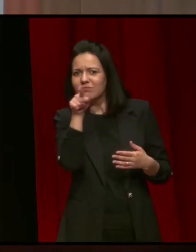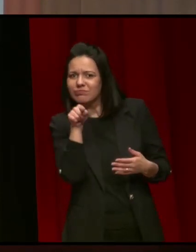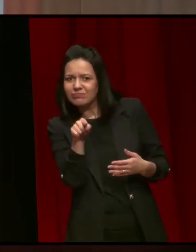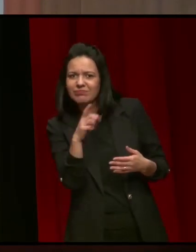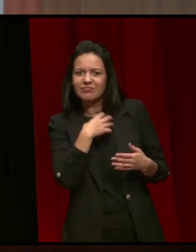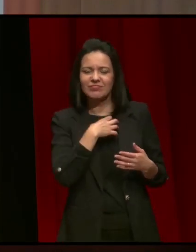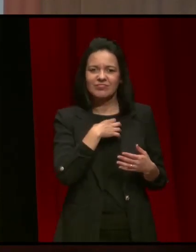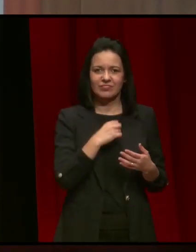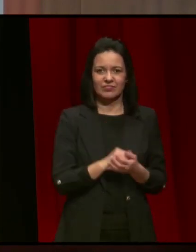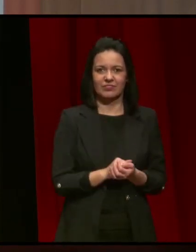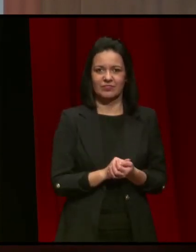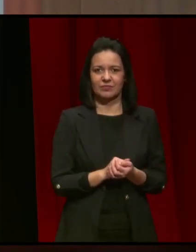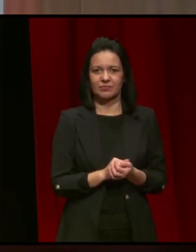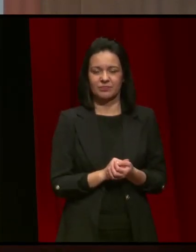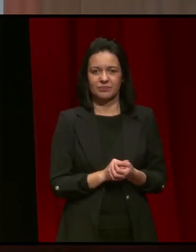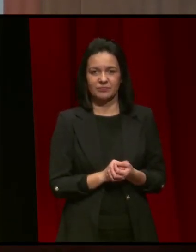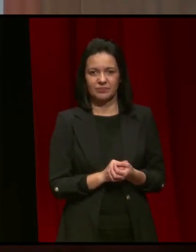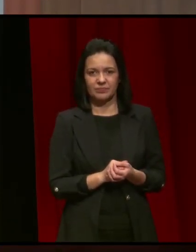Hã?